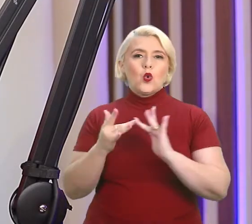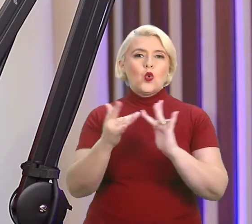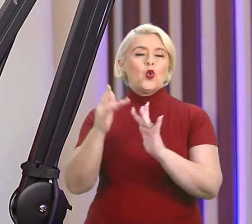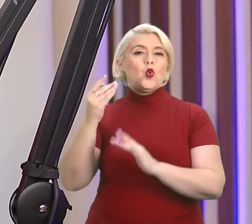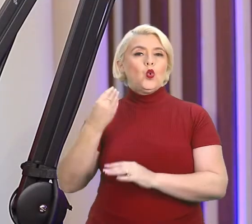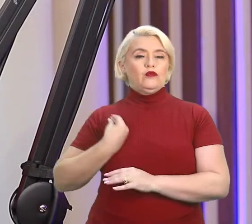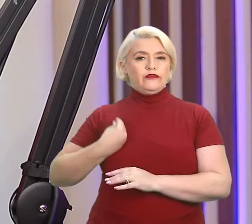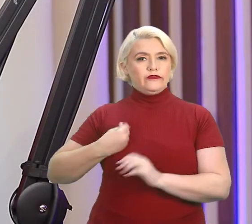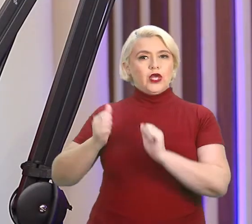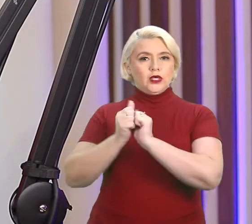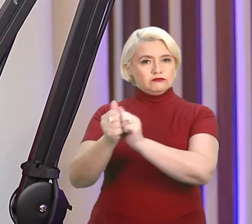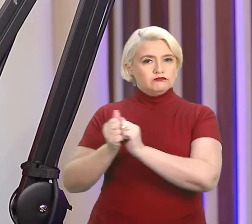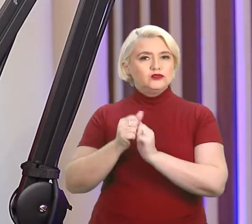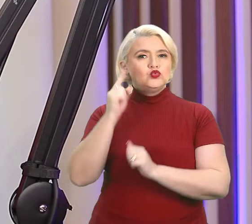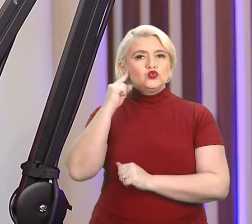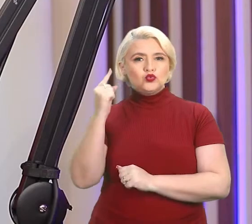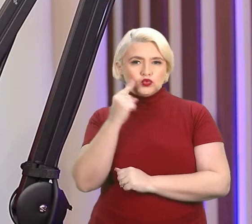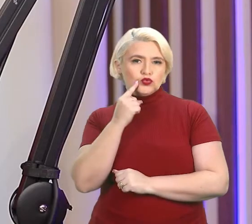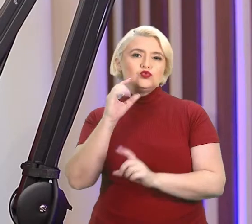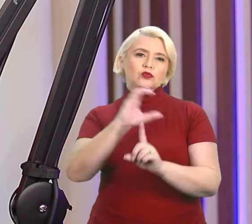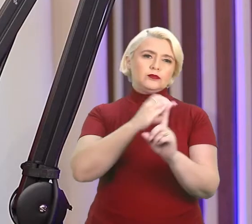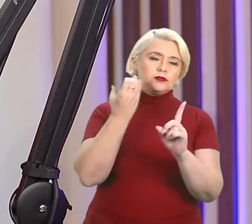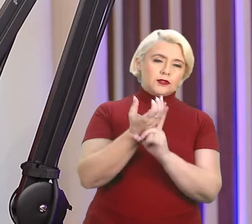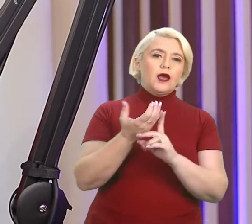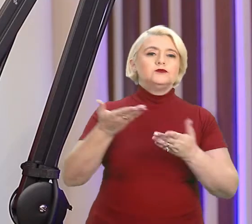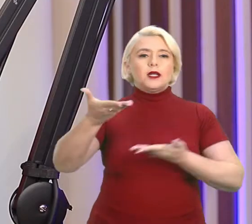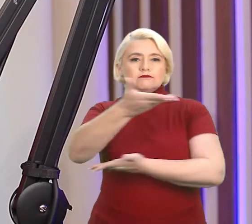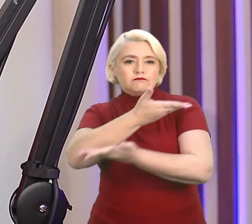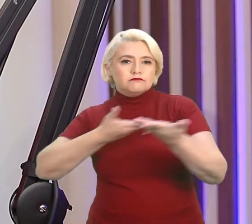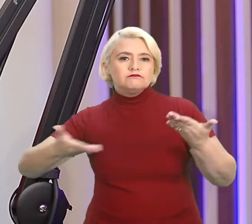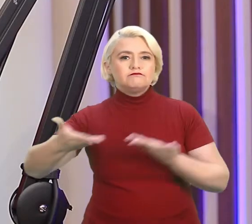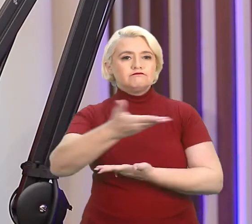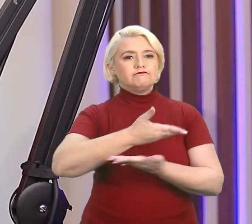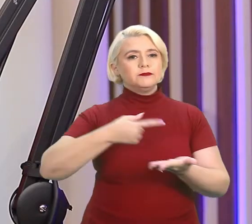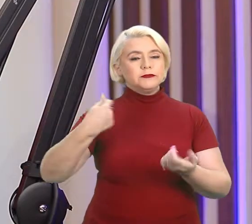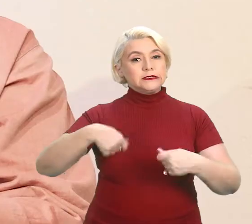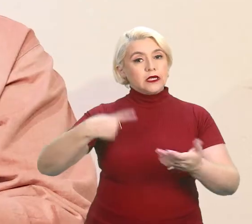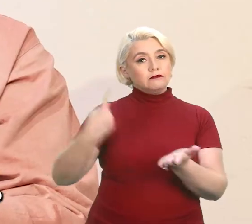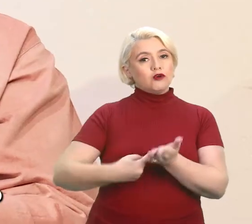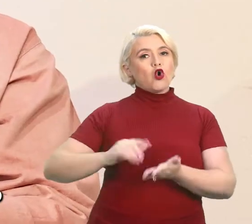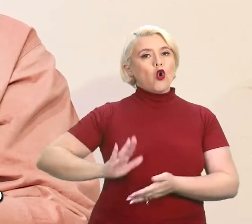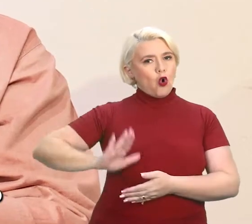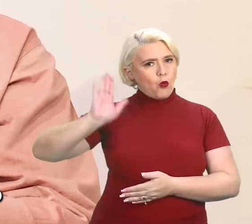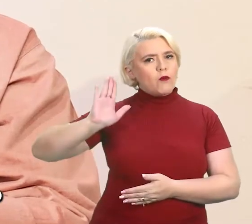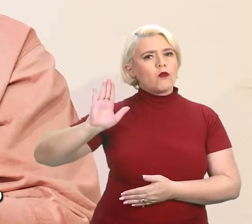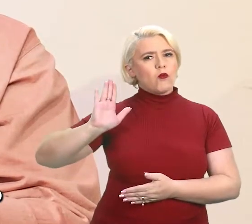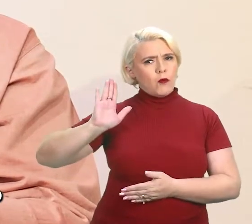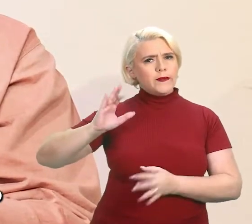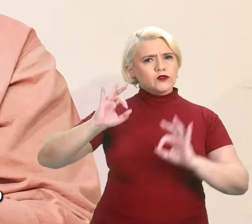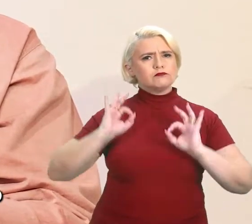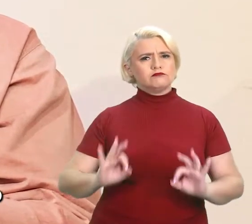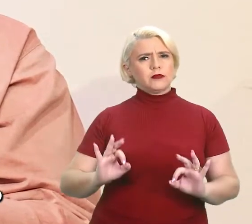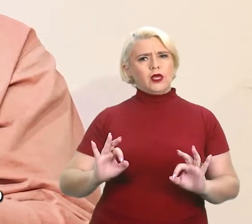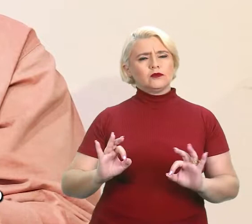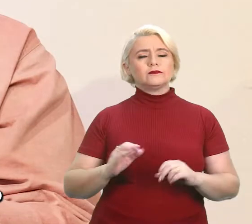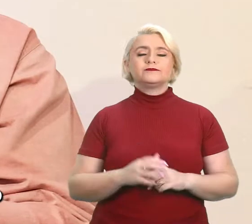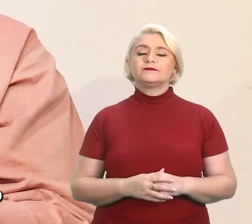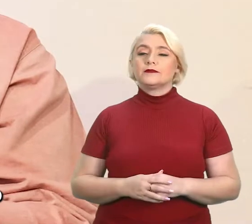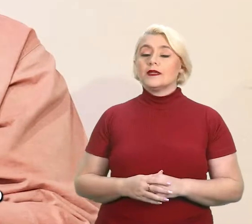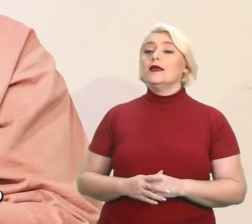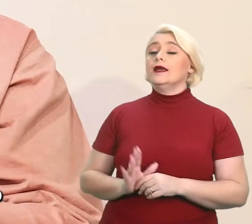com a comunidade surda, né, o povo surdo, e se comprometer com isso. Professora,